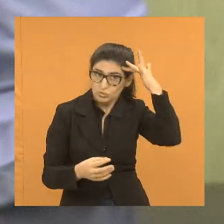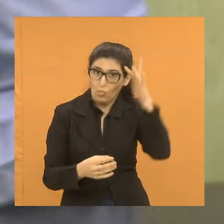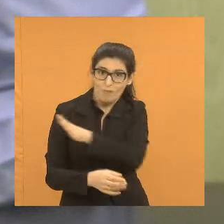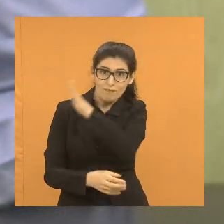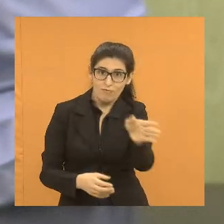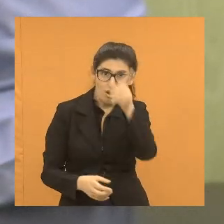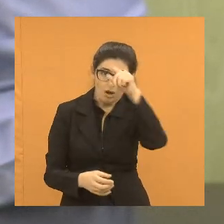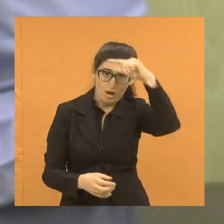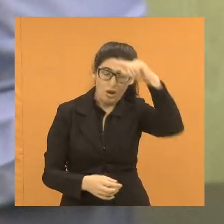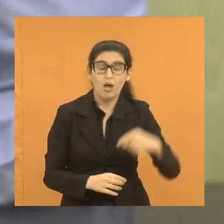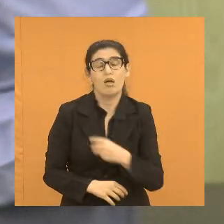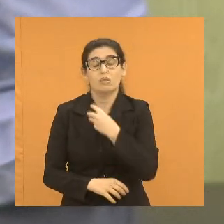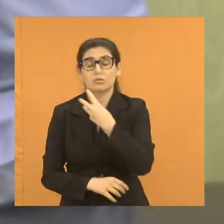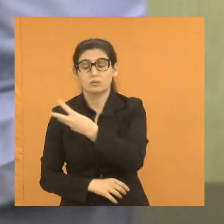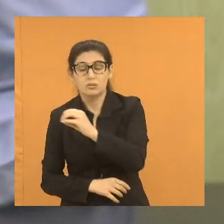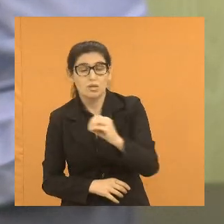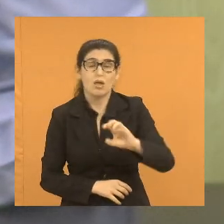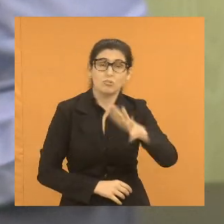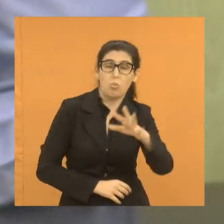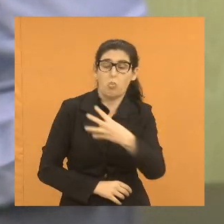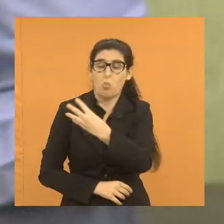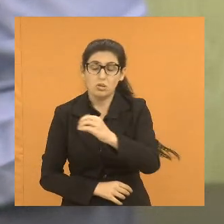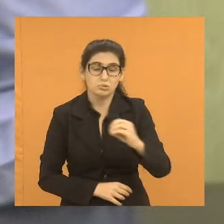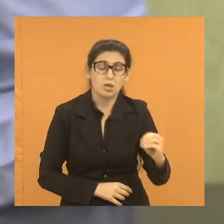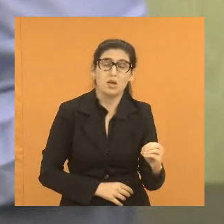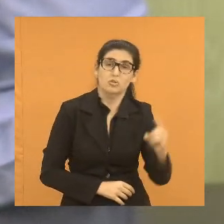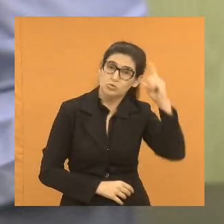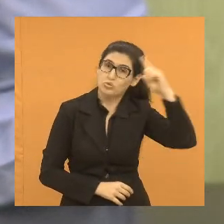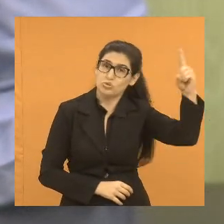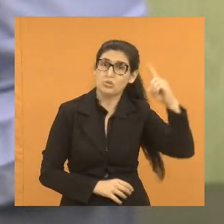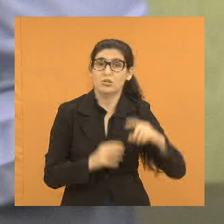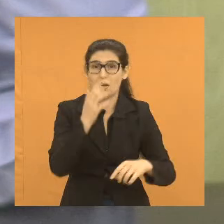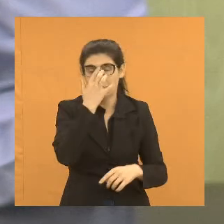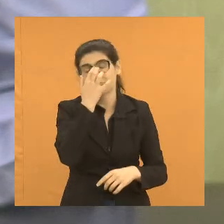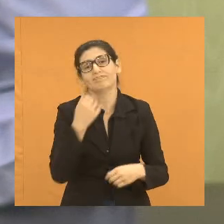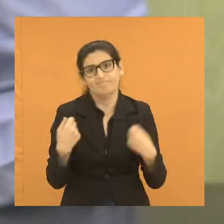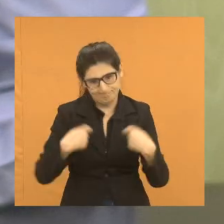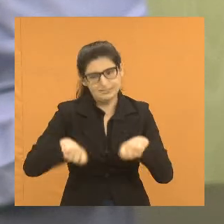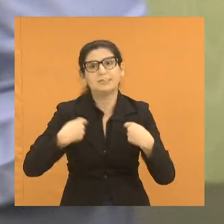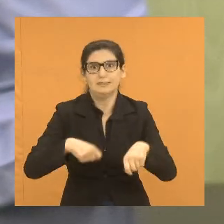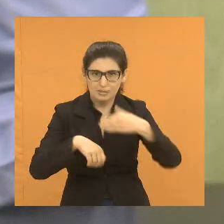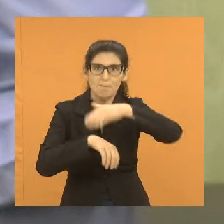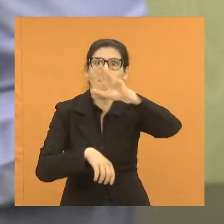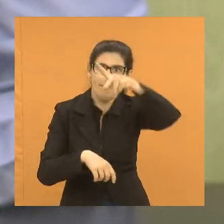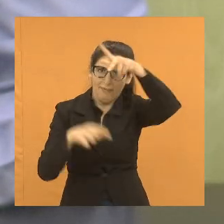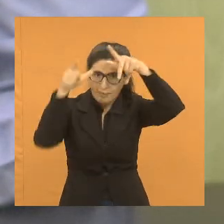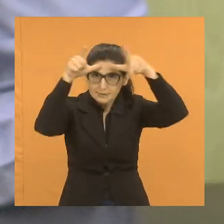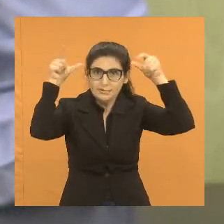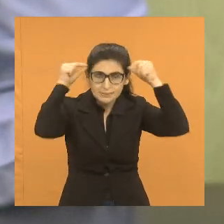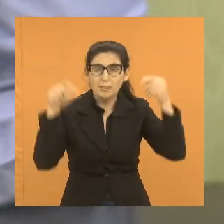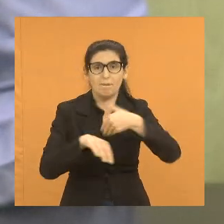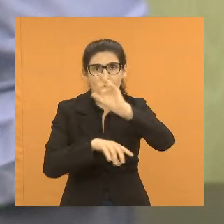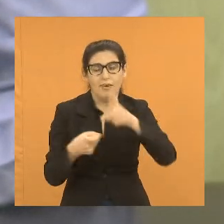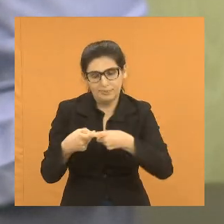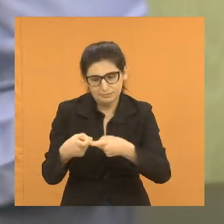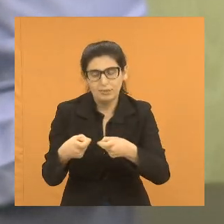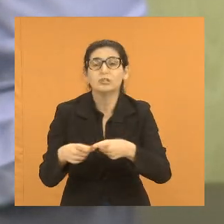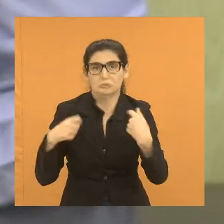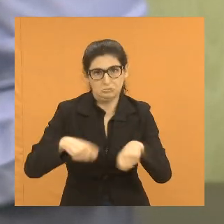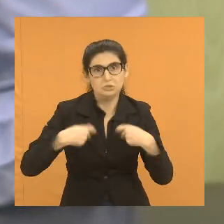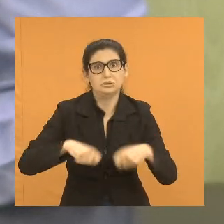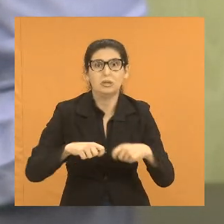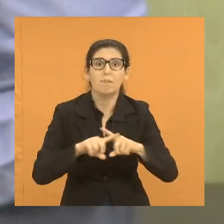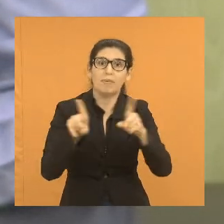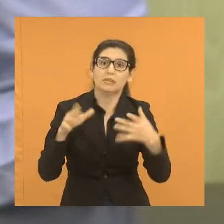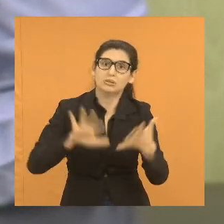que atendia 300, 400 por dia, não estava dando conta os funcionários mesmo. Às vezes até passava rápido no médico, mas para fazer a